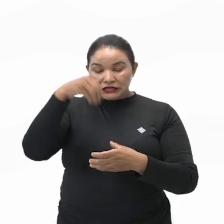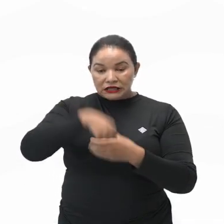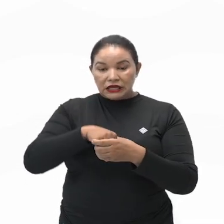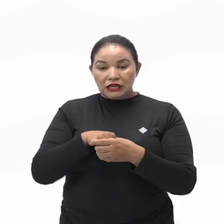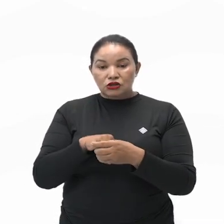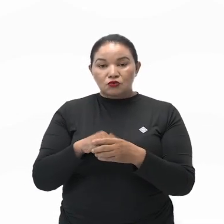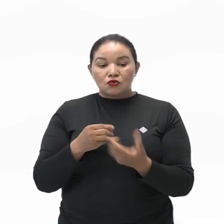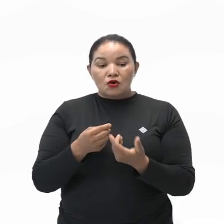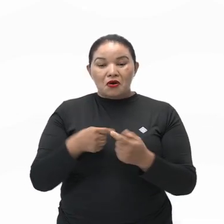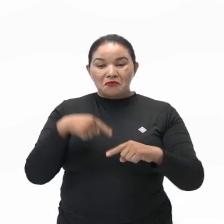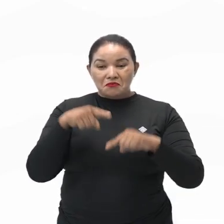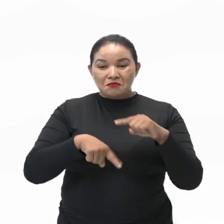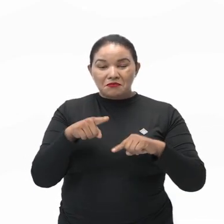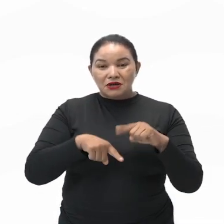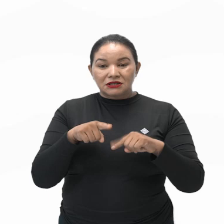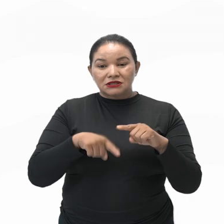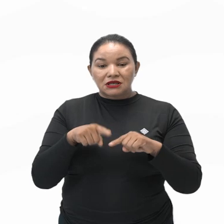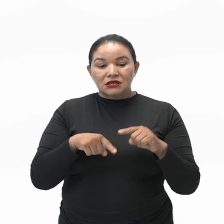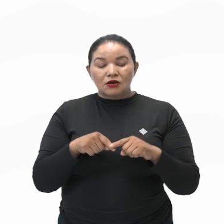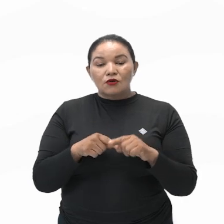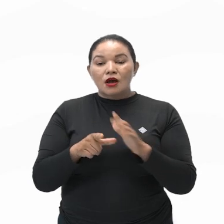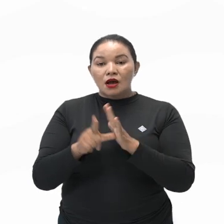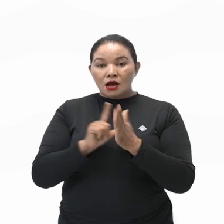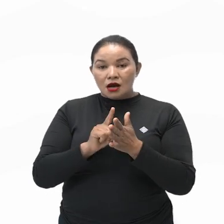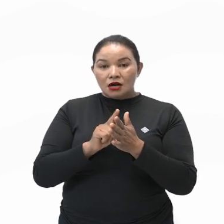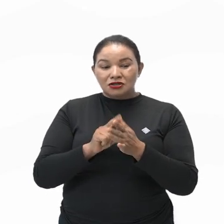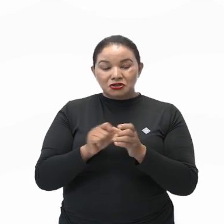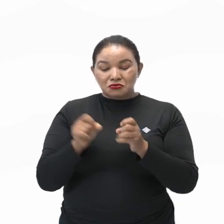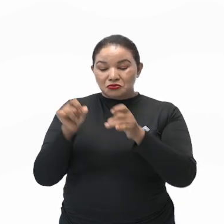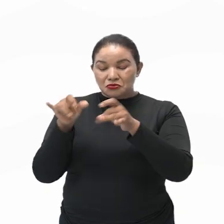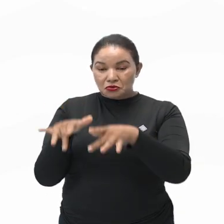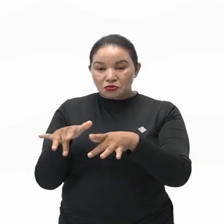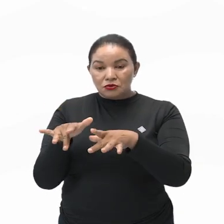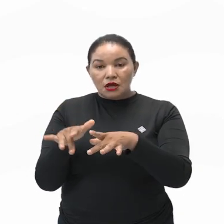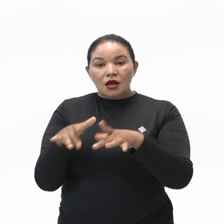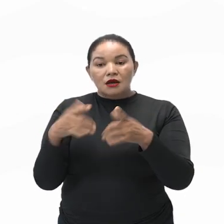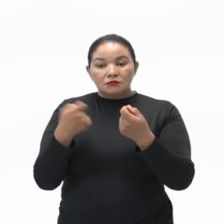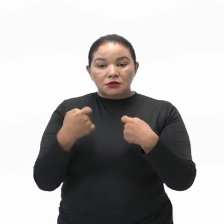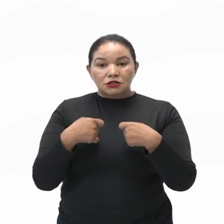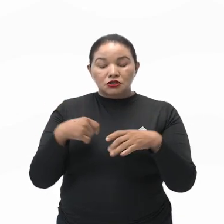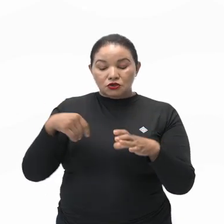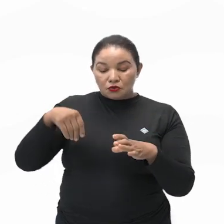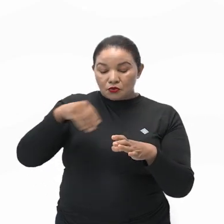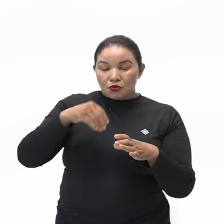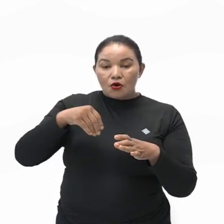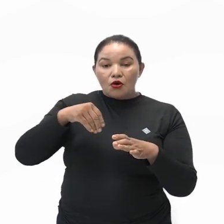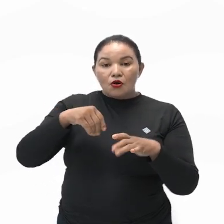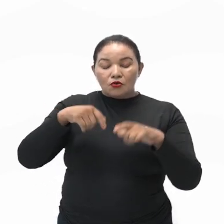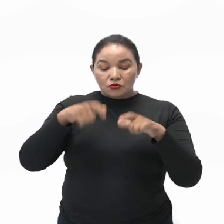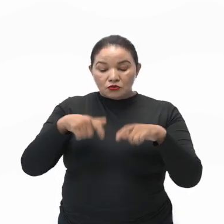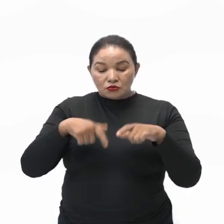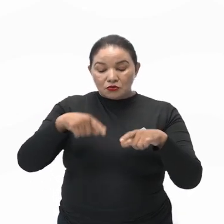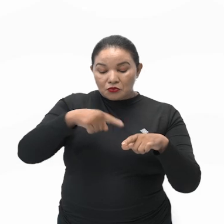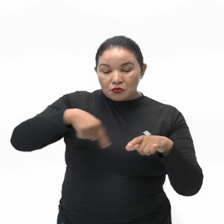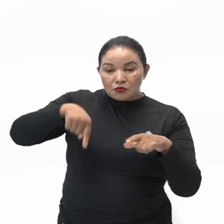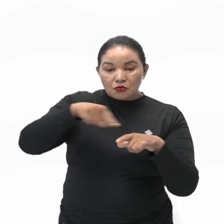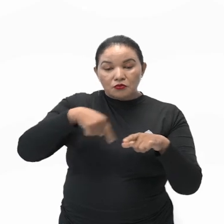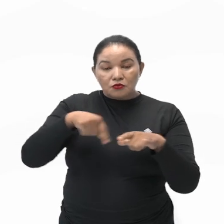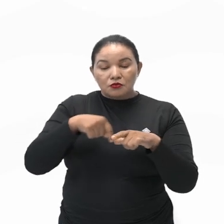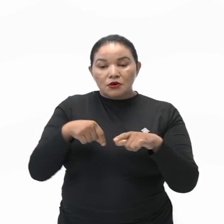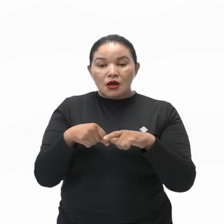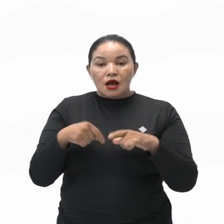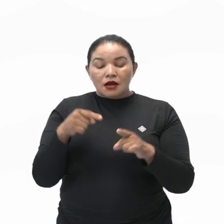vão ser tratadas antes do descarte. Provavelmente vão ser colocadas em recipientes específicos e assim por